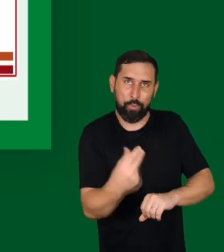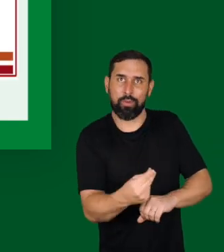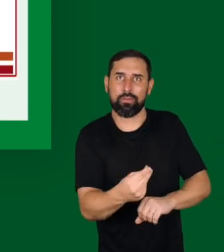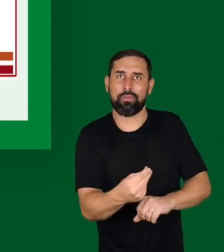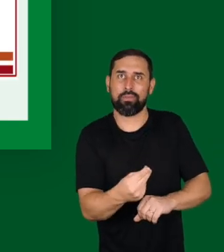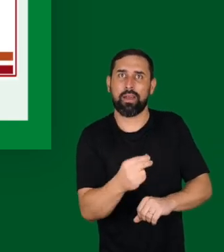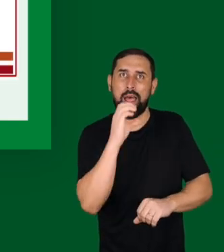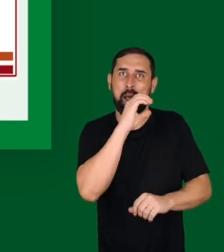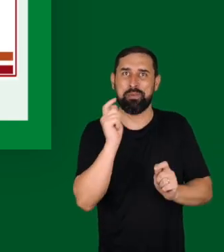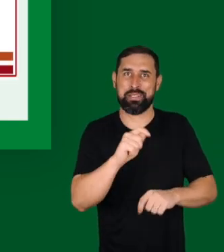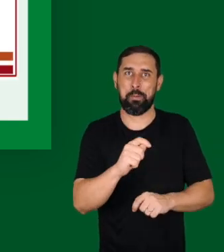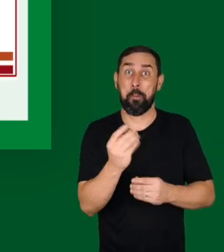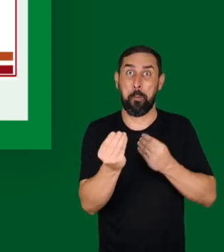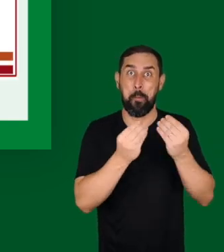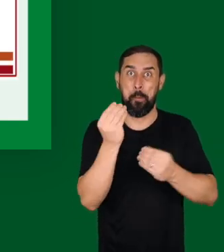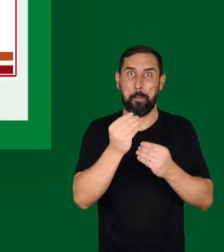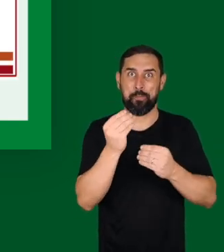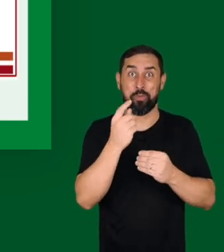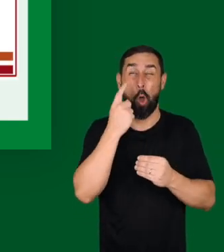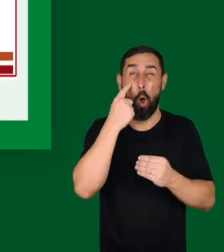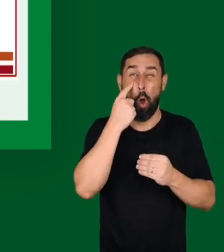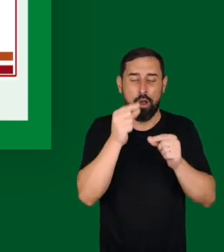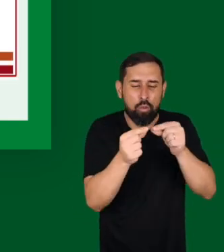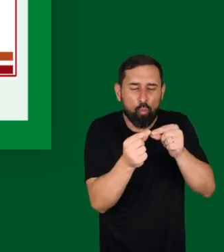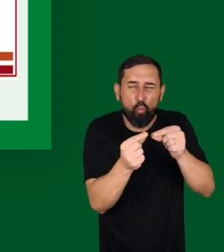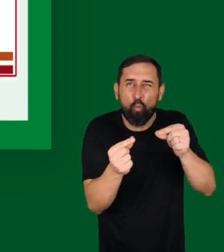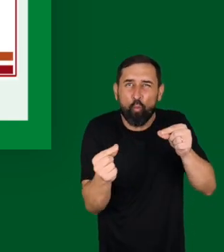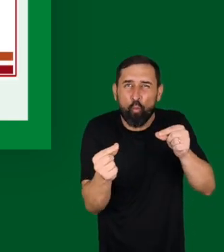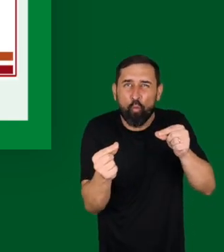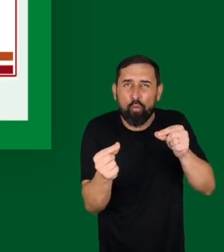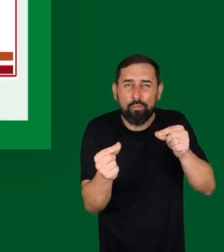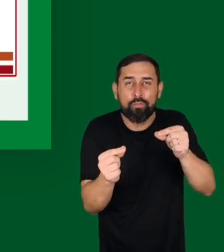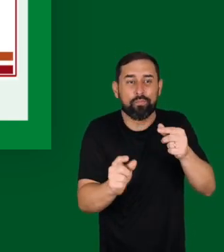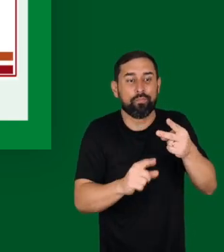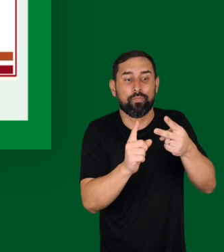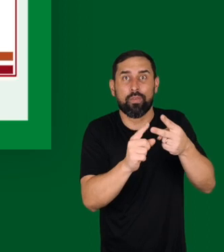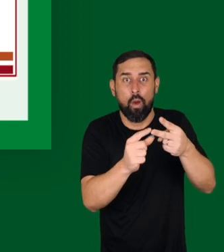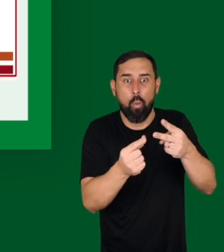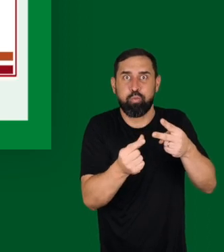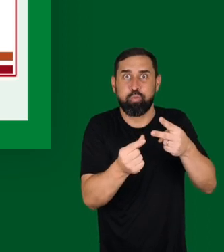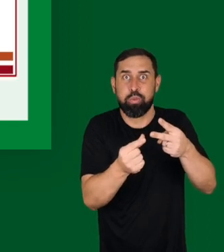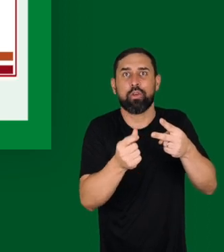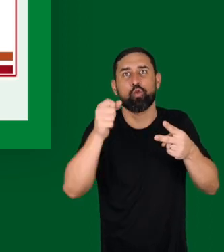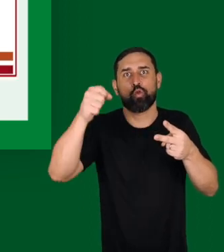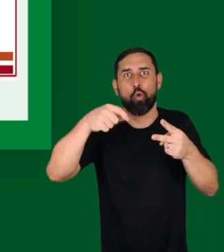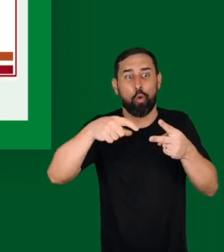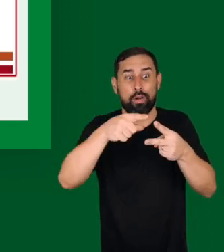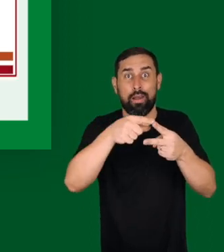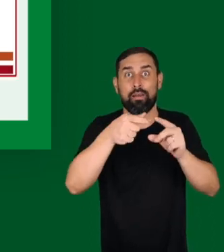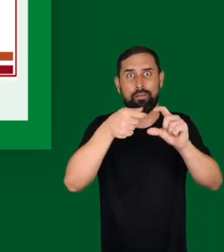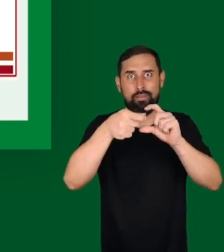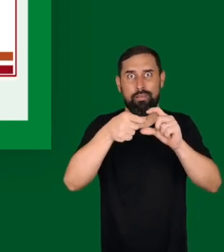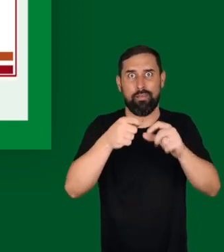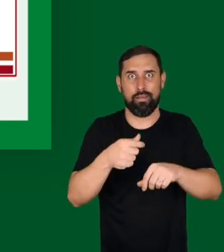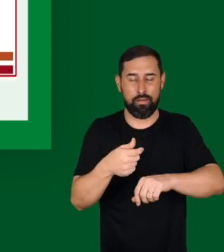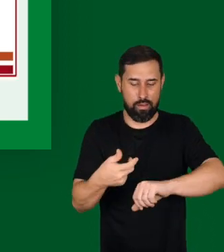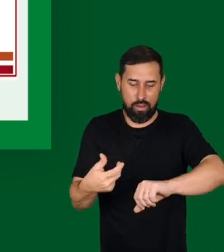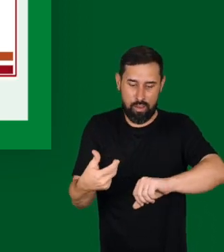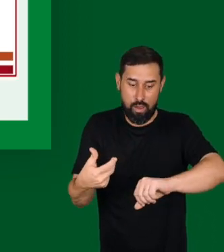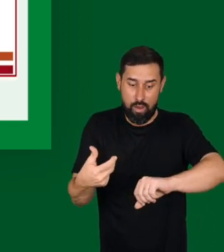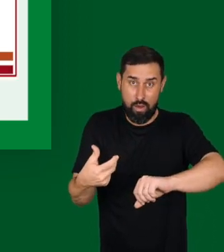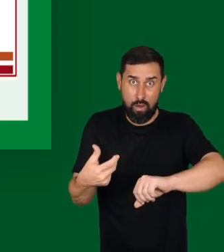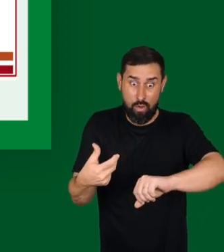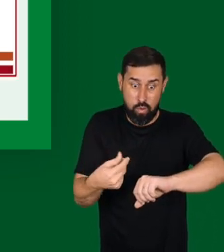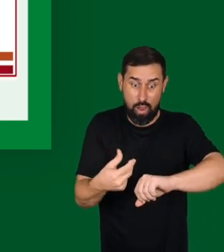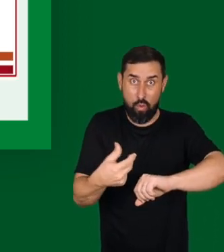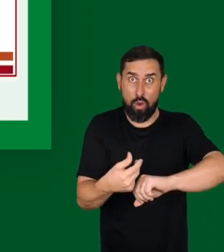fazer a adenosina. Como é que a gente faz? Geralmente a gente faz a dose da adenosina numa seringa menor e o flush de soro